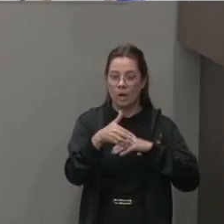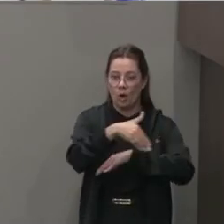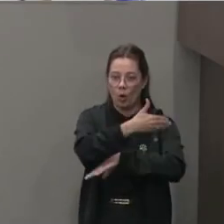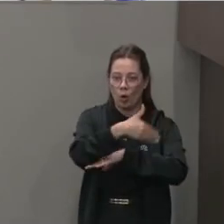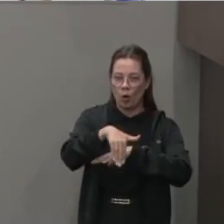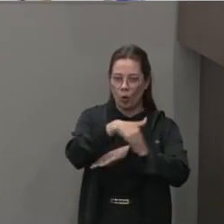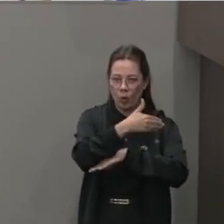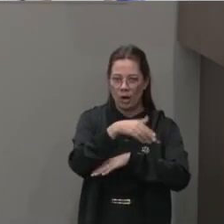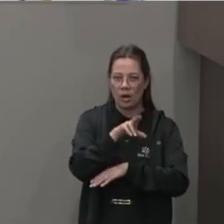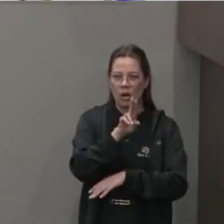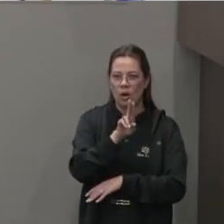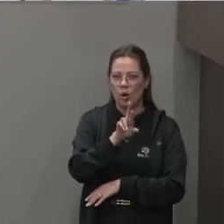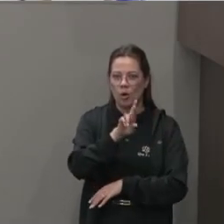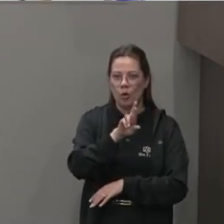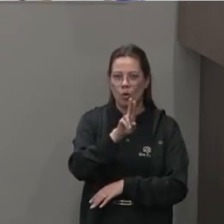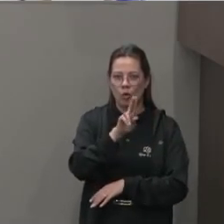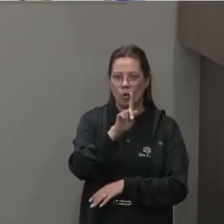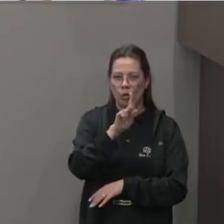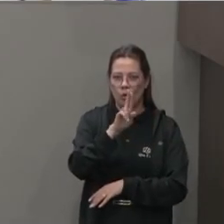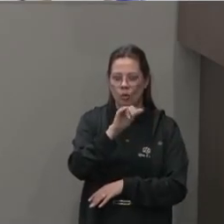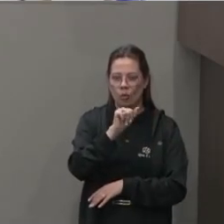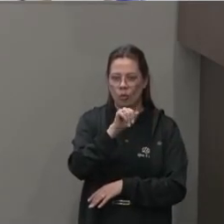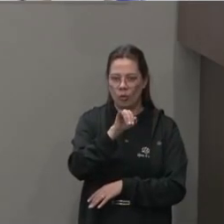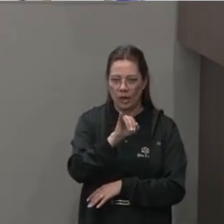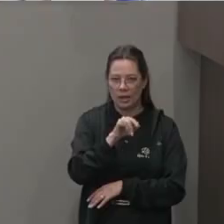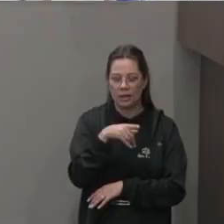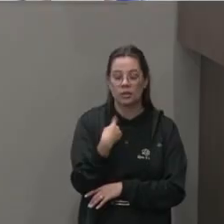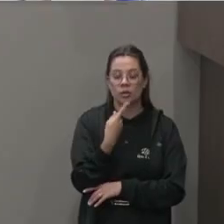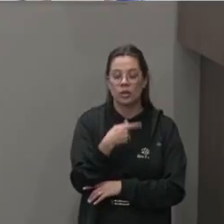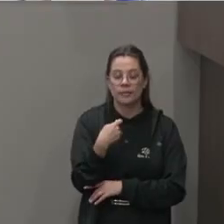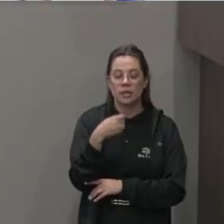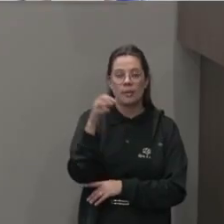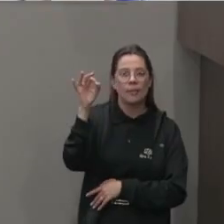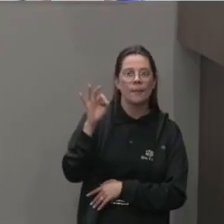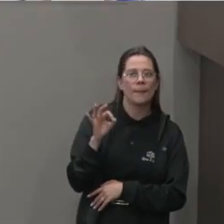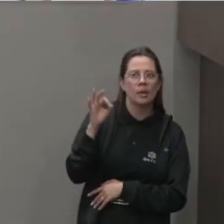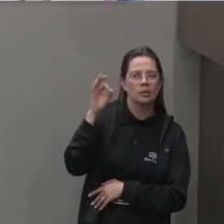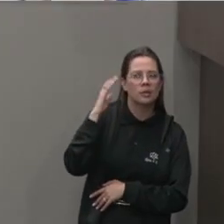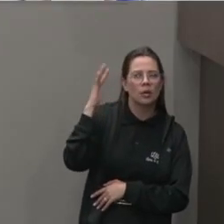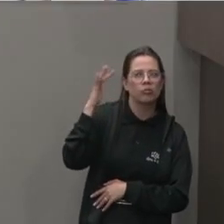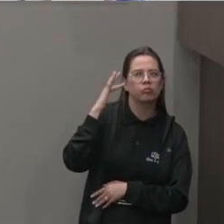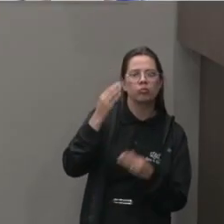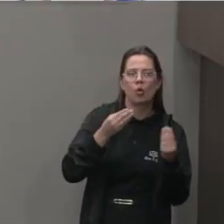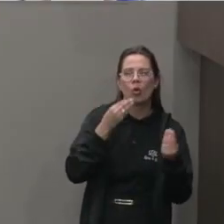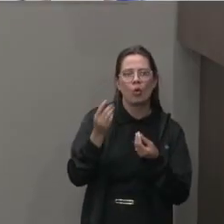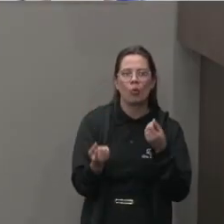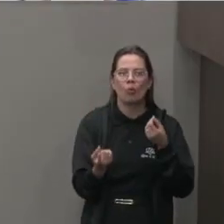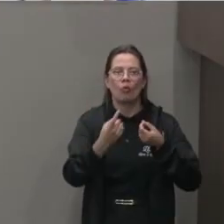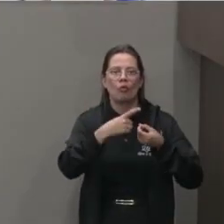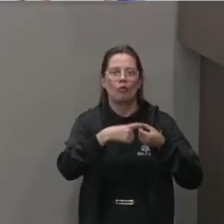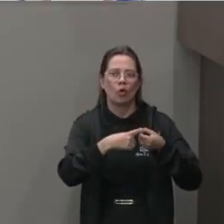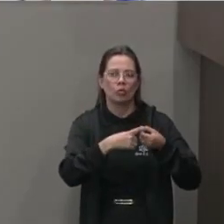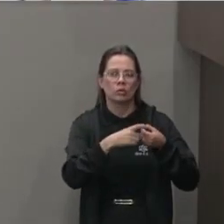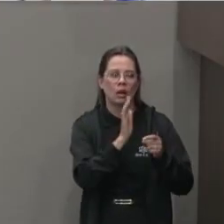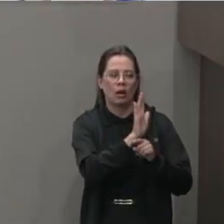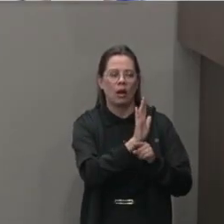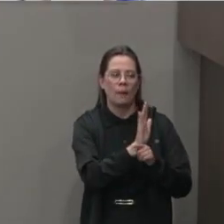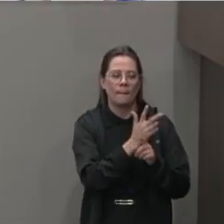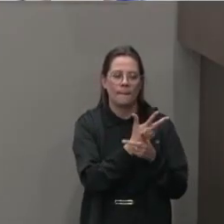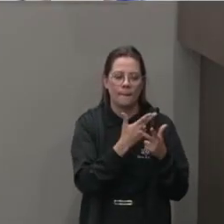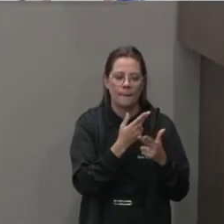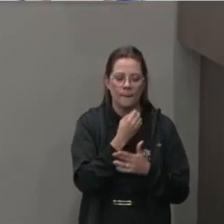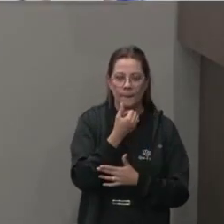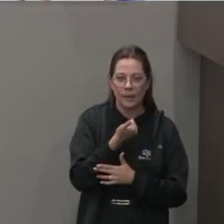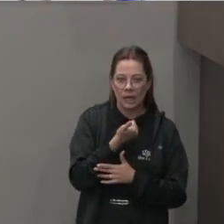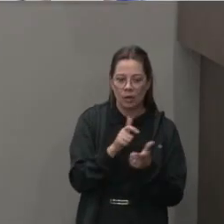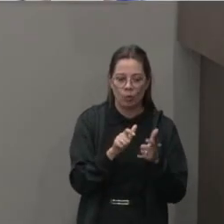uma contrapartida, nós devemos pesar a porcentagem em que isso vai reverter em benefício ou não. Ninguém está dizendo que não tem